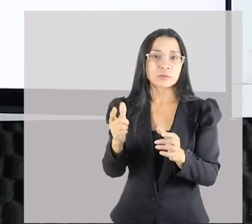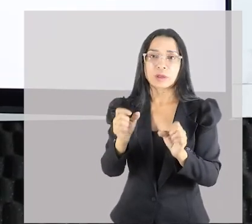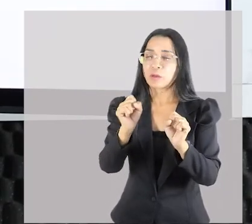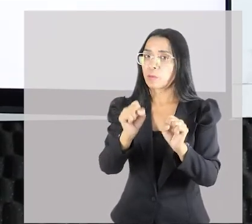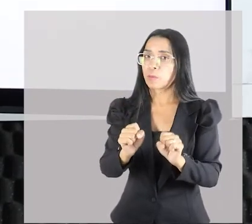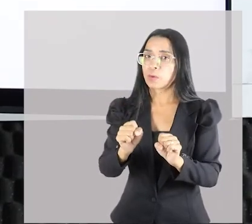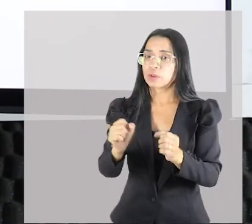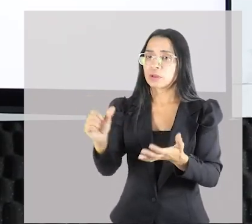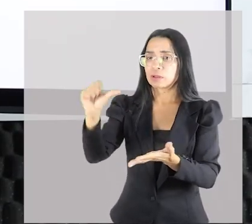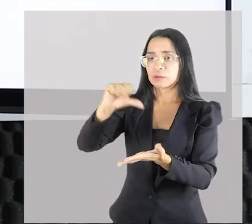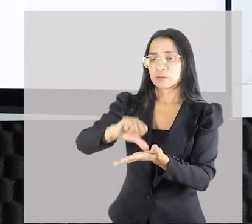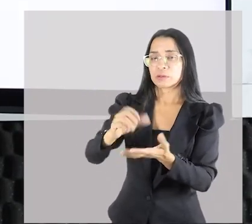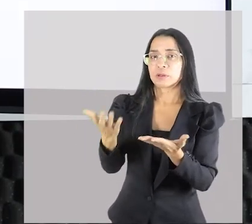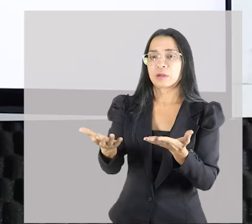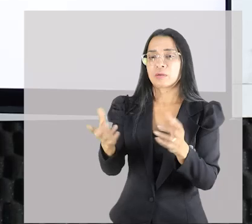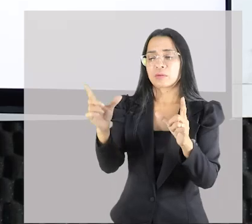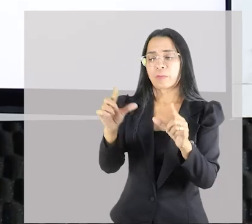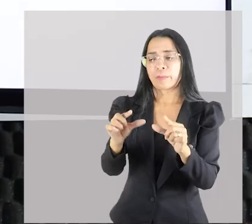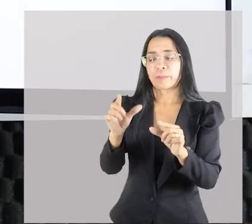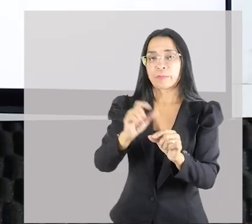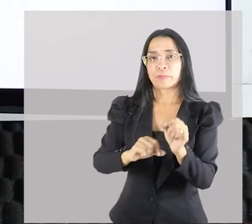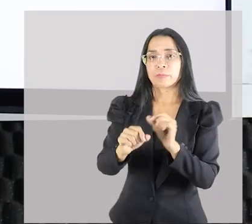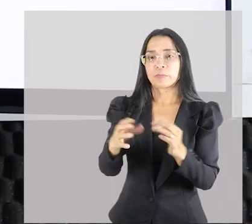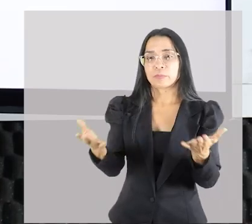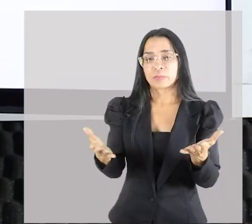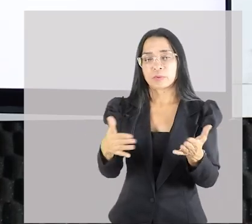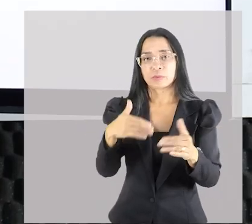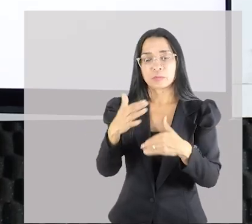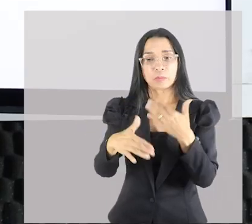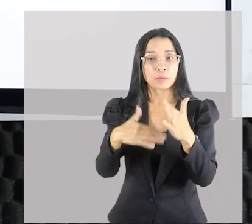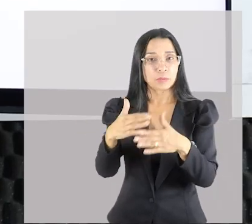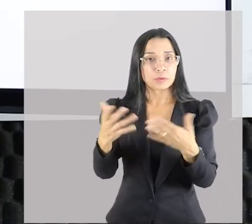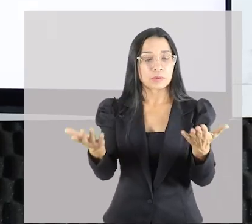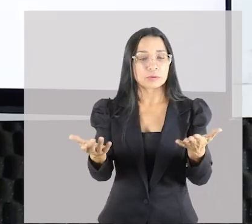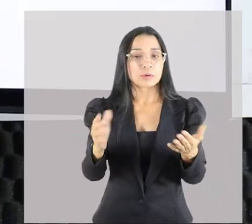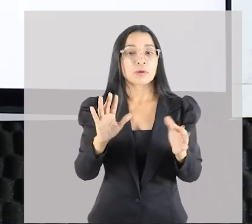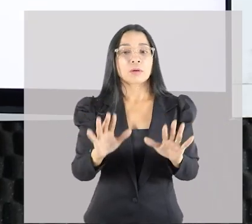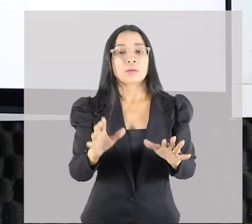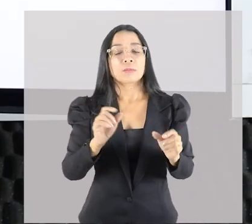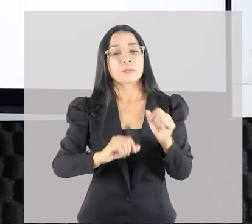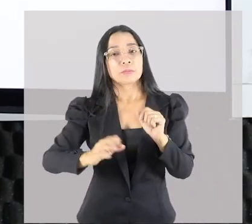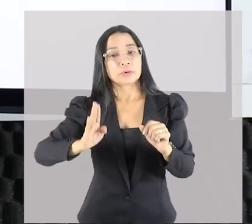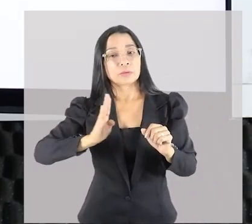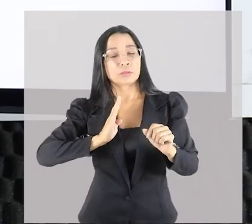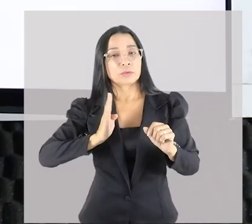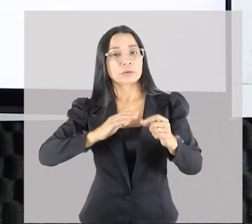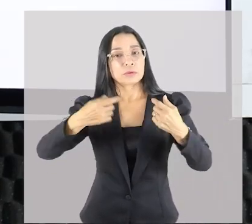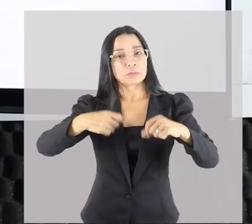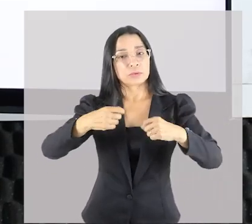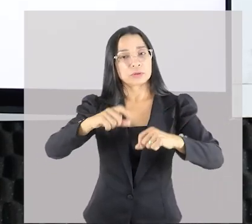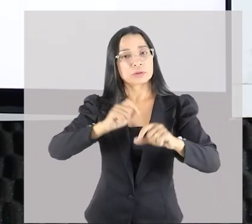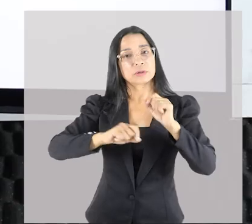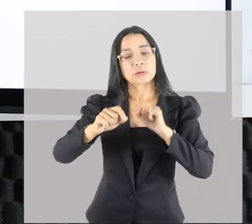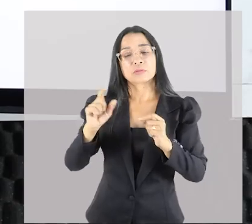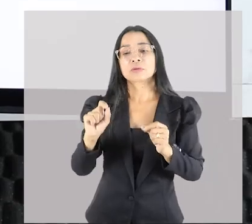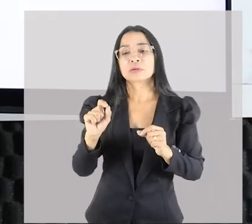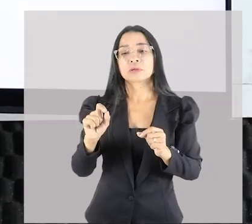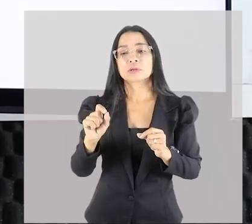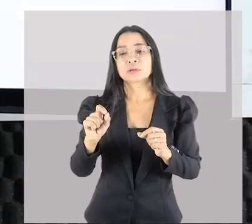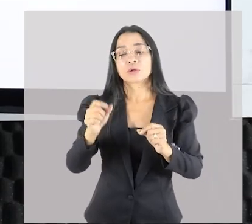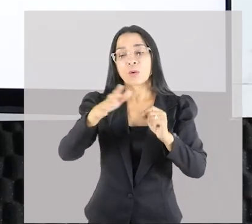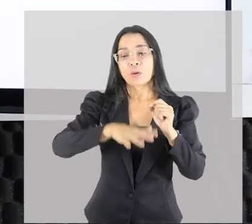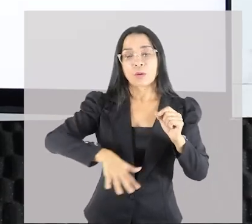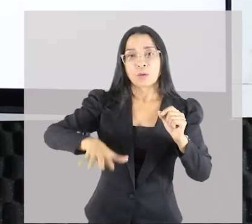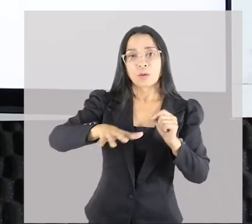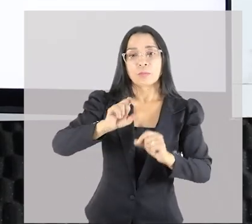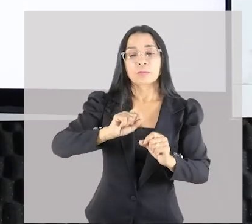poder central, são pequenos, né, dentro desse processo. Mas aqui a burguesia precisava, claro, de um clima, de um